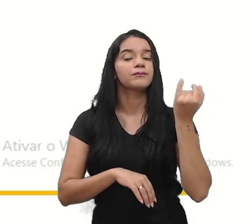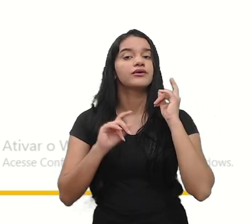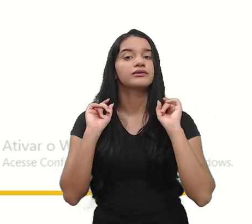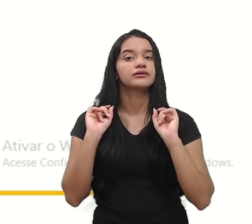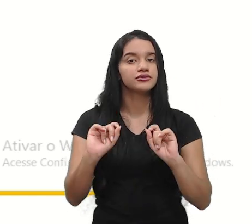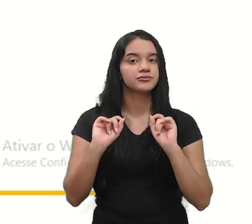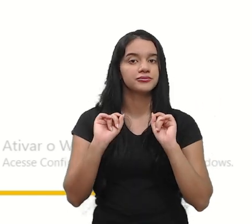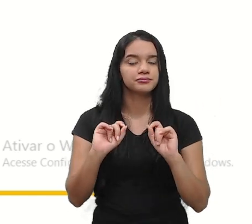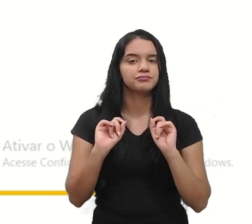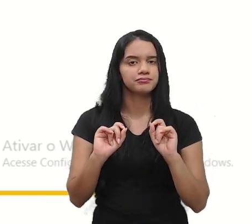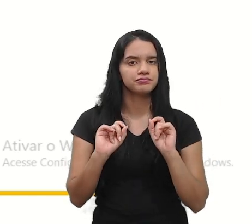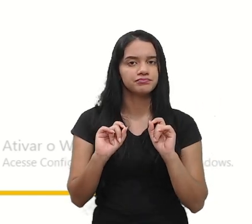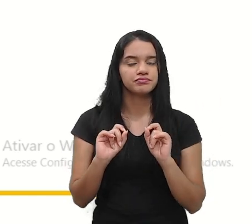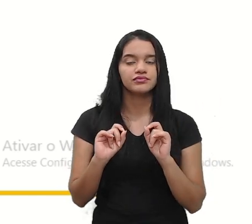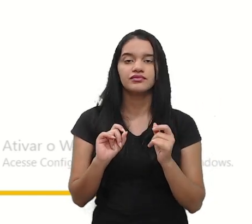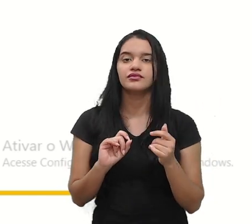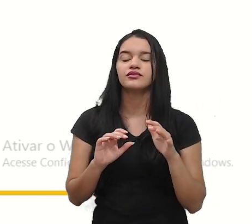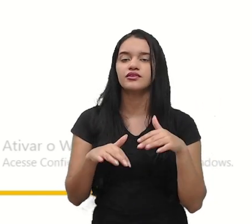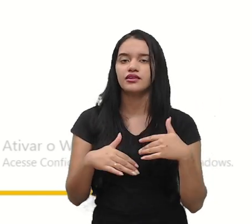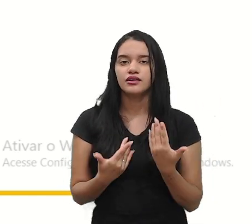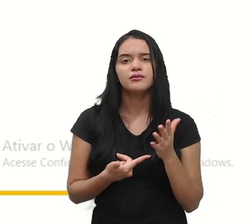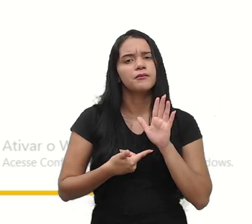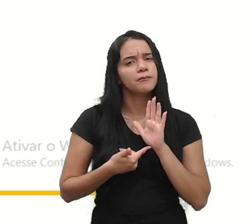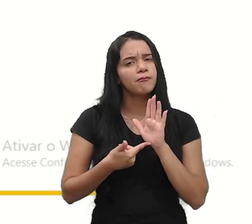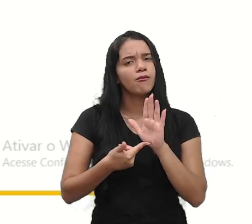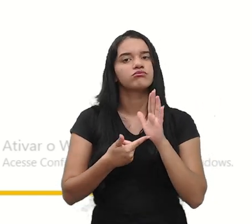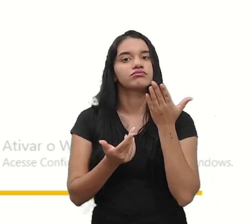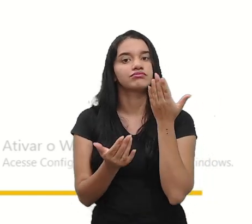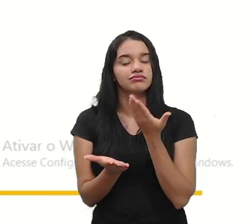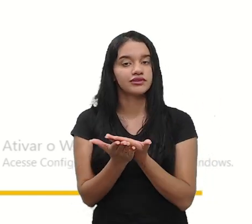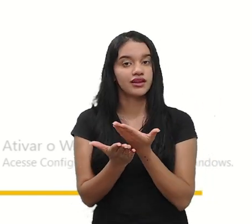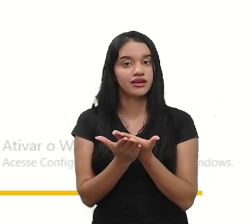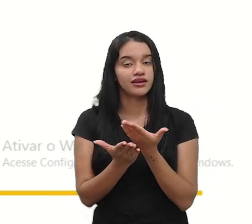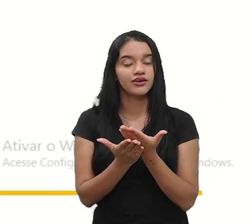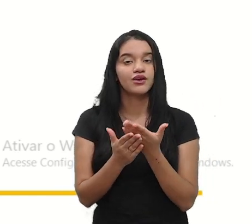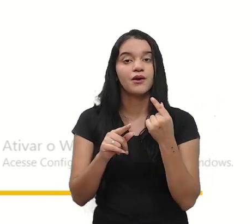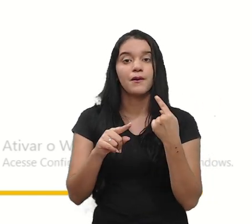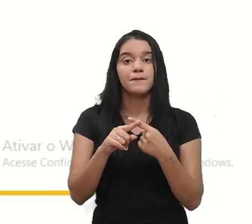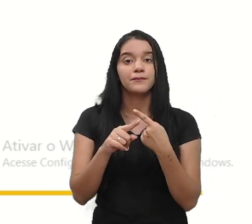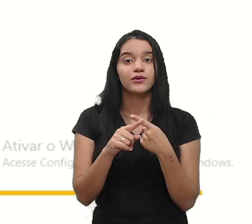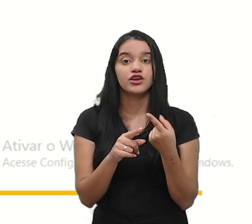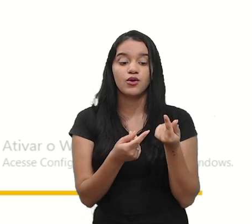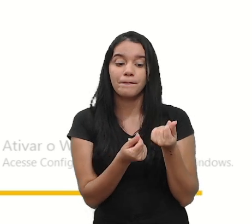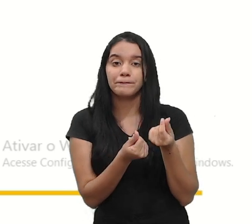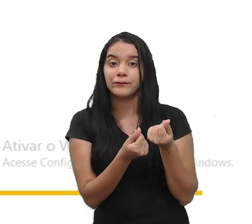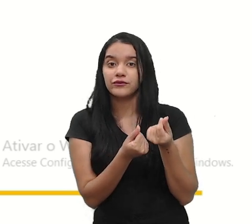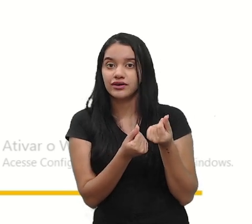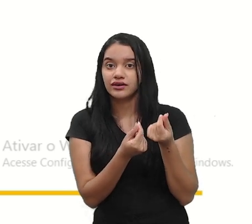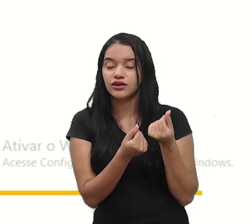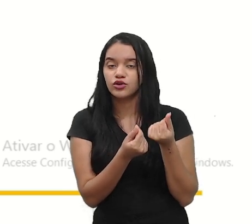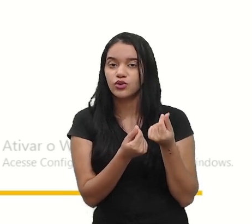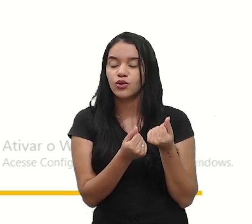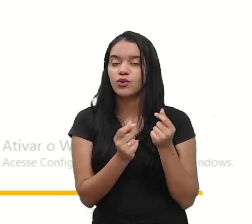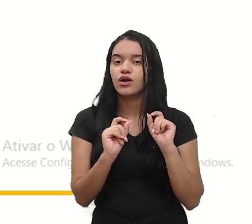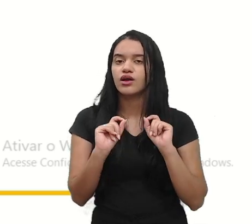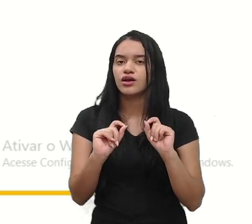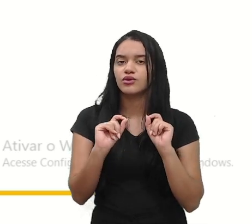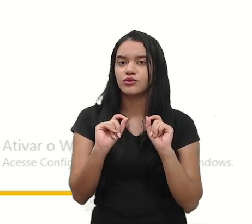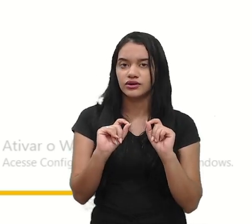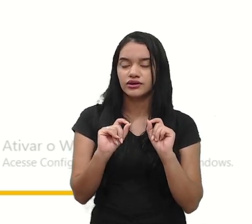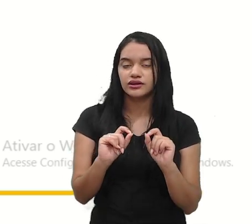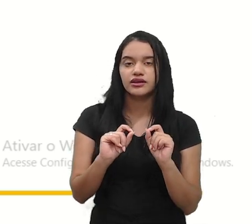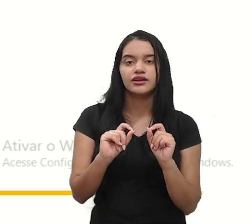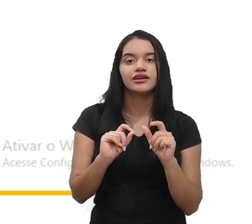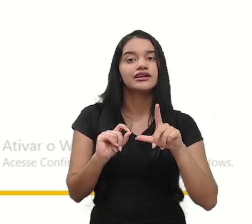essa abordagem, que a gente traga isso para a nossa aula, porque precificar é um processo um tanto quanto subjetivo. E